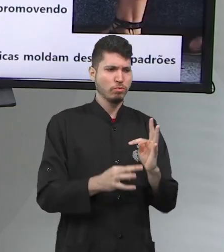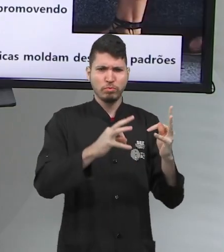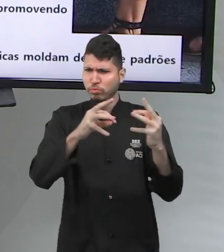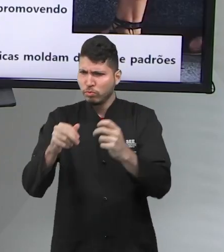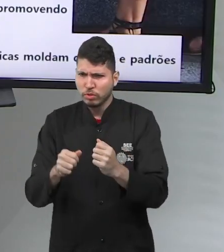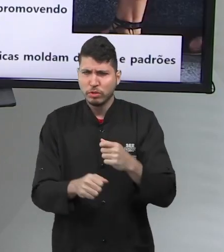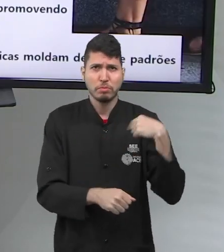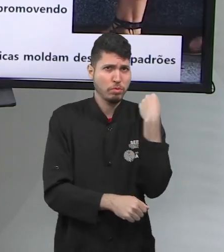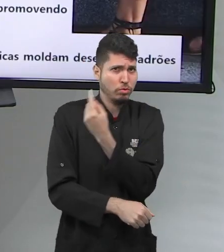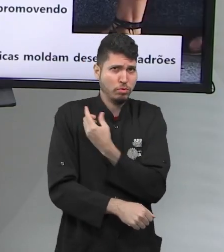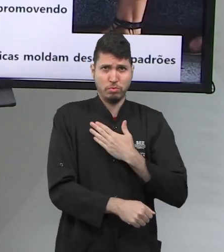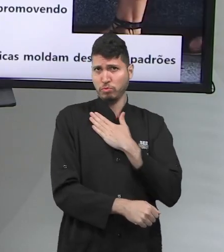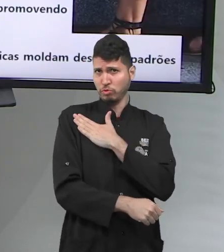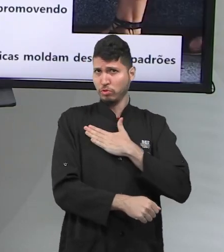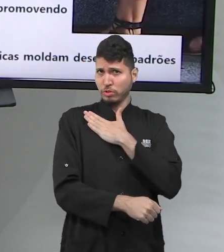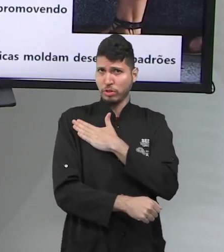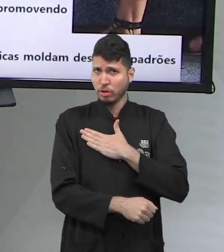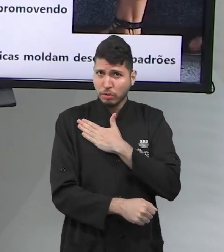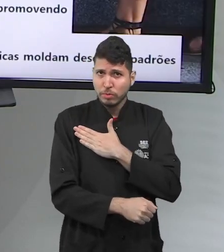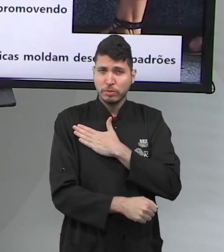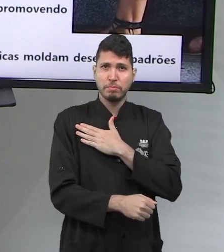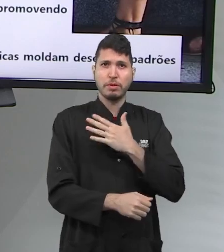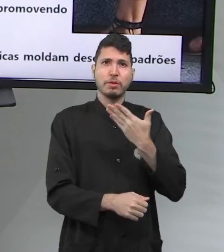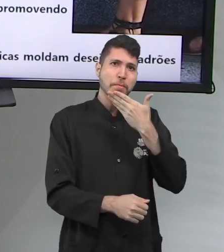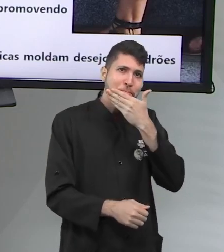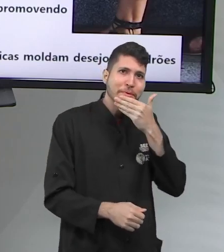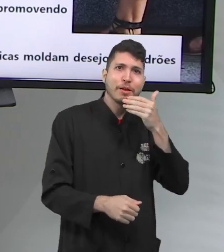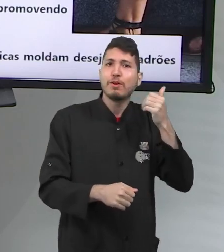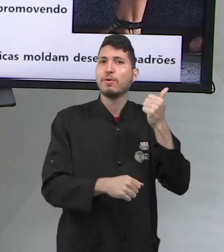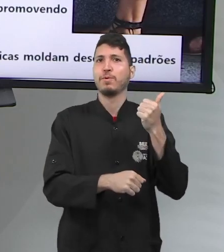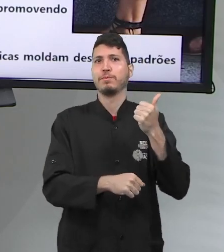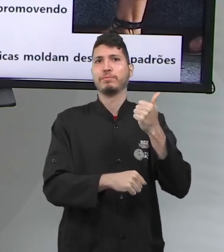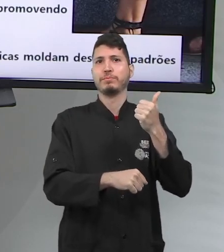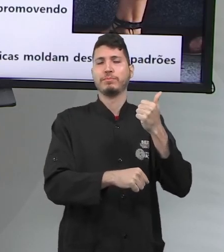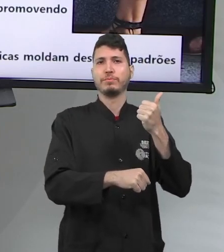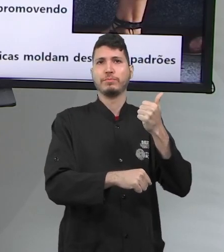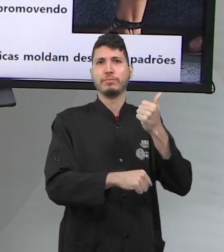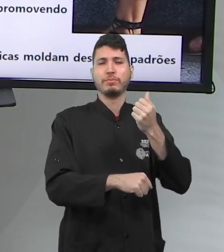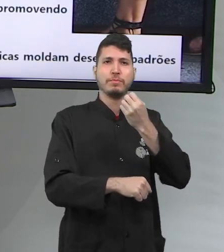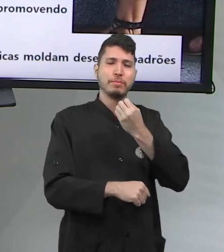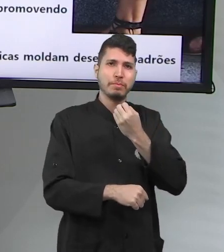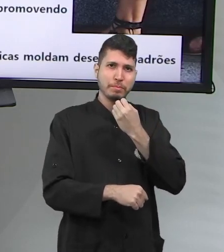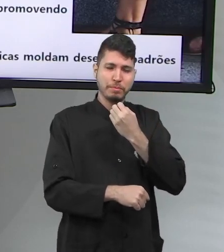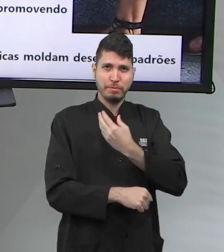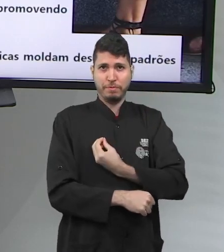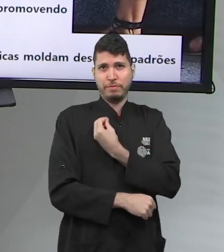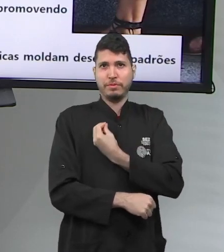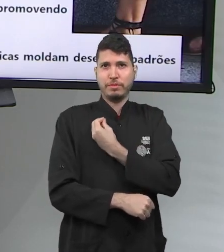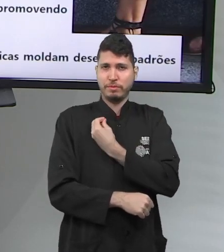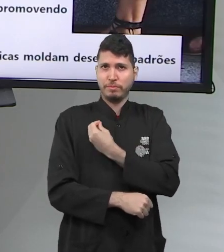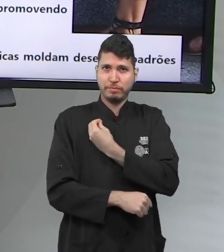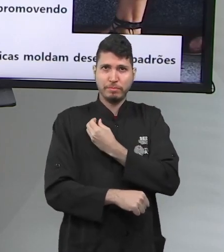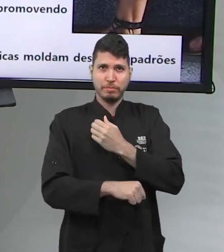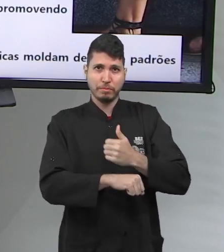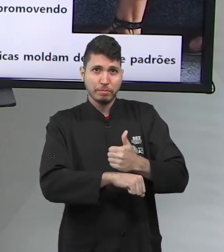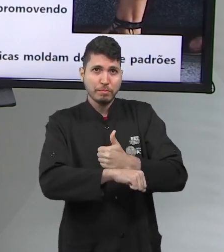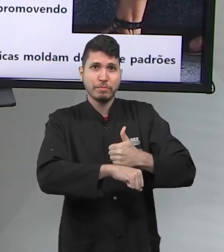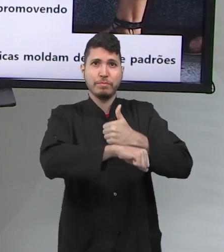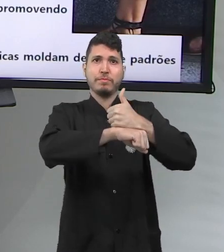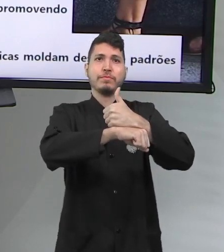que é necessário para a nossa qualidade de vida, aquilo que é necessário para a